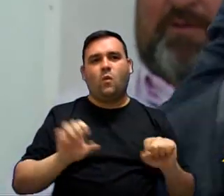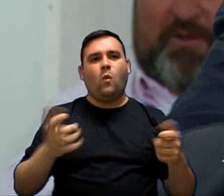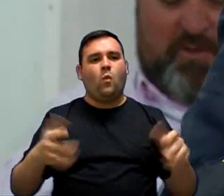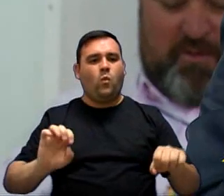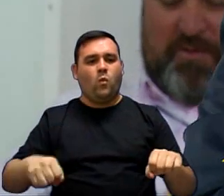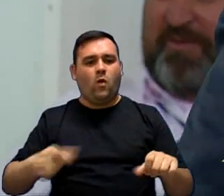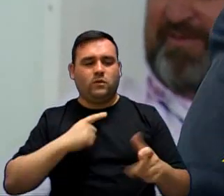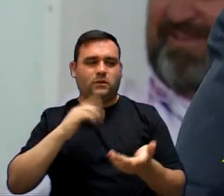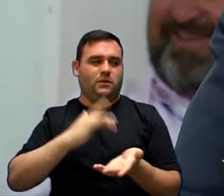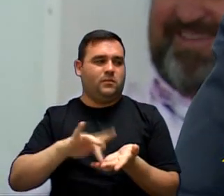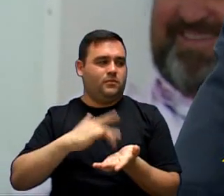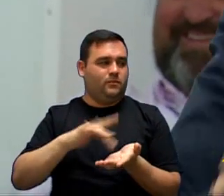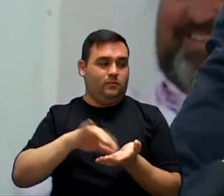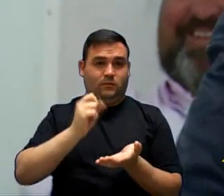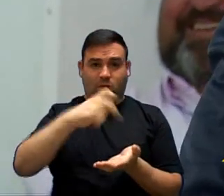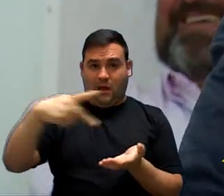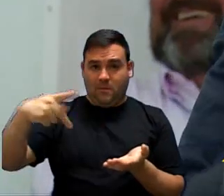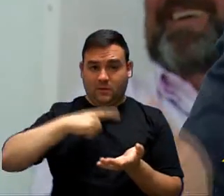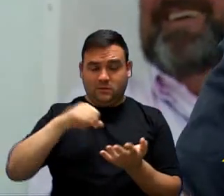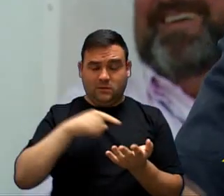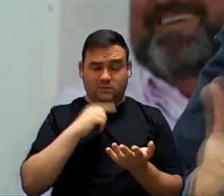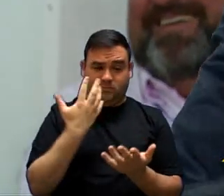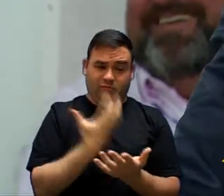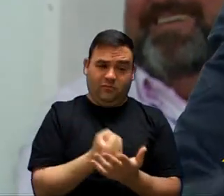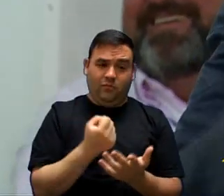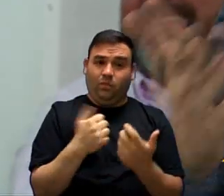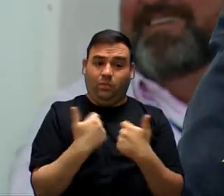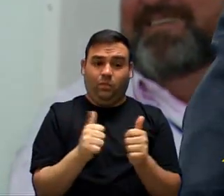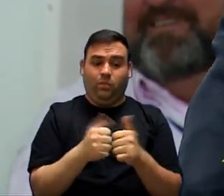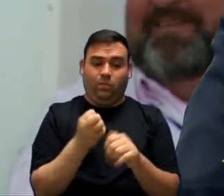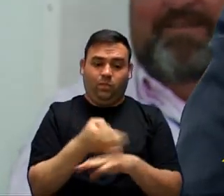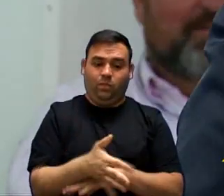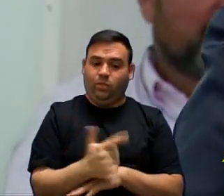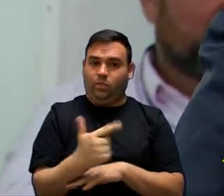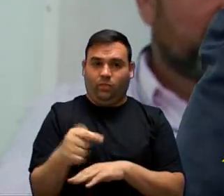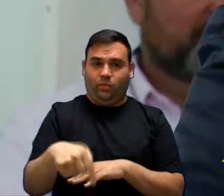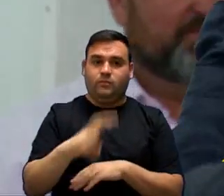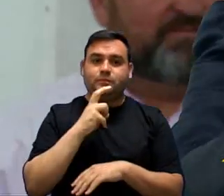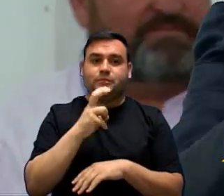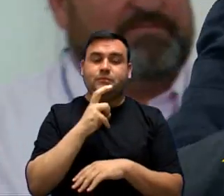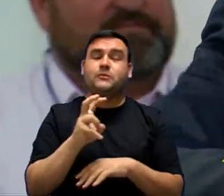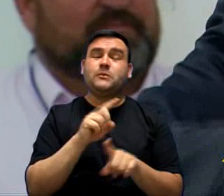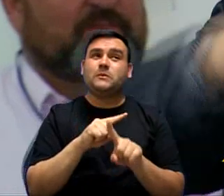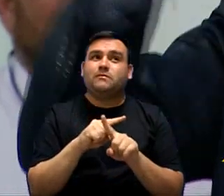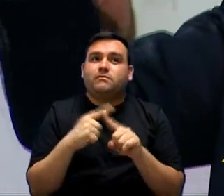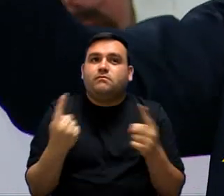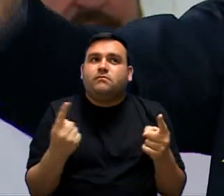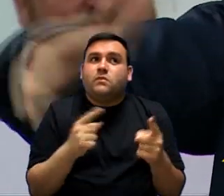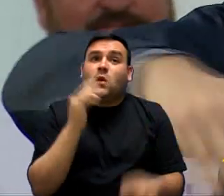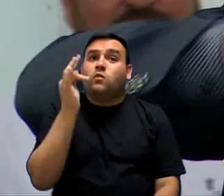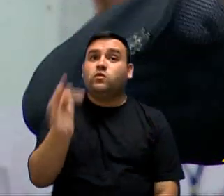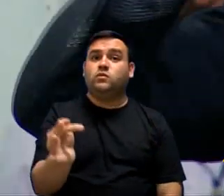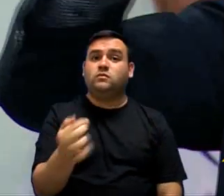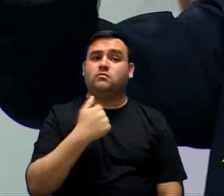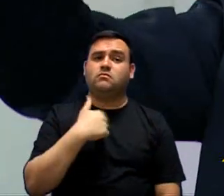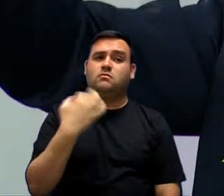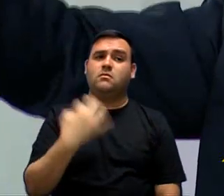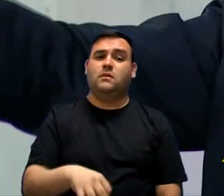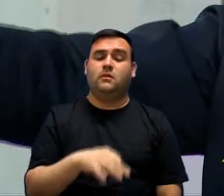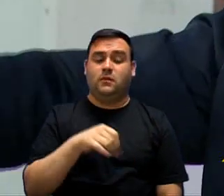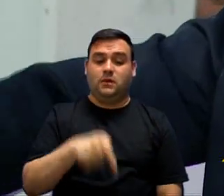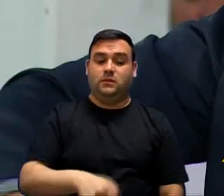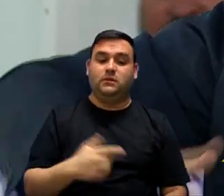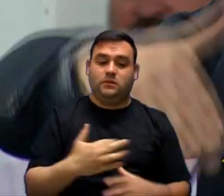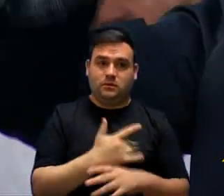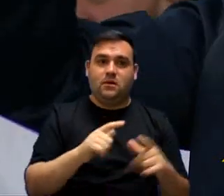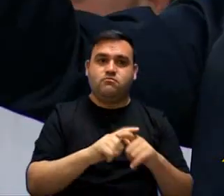quem não tem, tem os aplicativos, como eu falei. A gente ainda não tem ônibus de madrugada aqui em Sorocaba, mas futuramente eu tenho certeza que a cidade